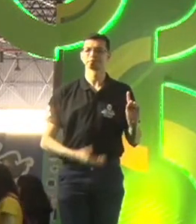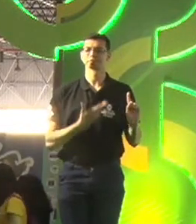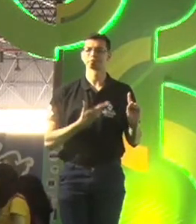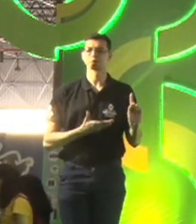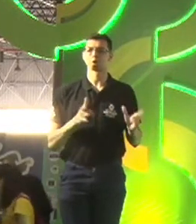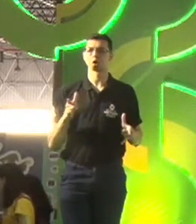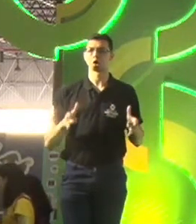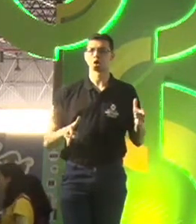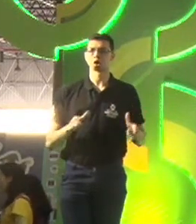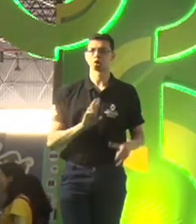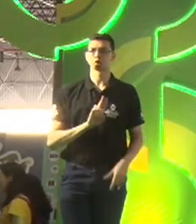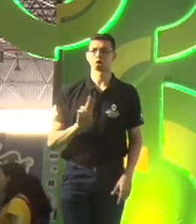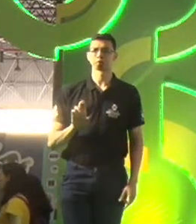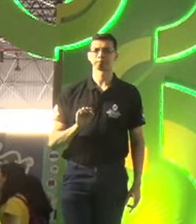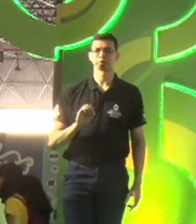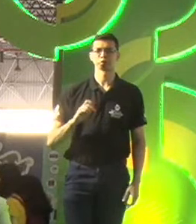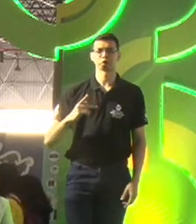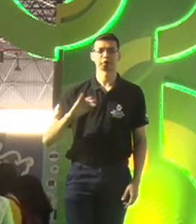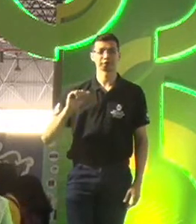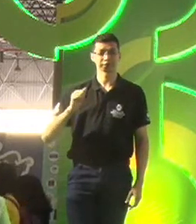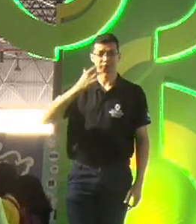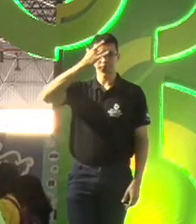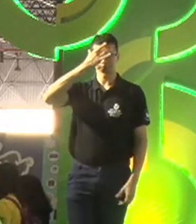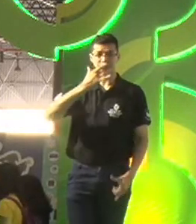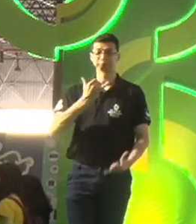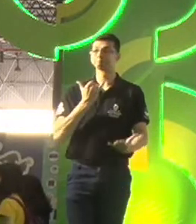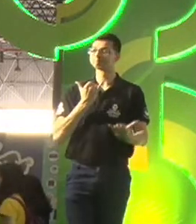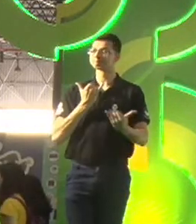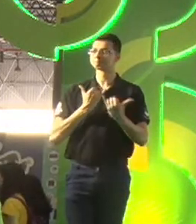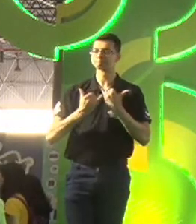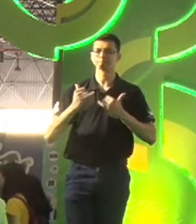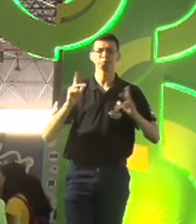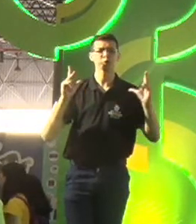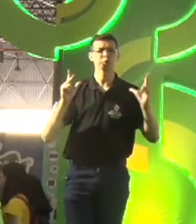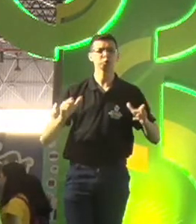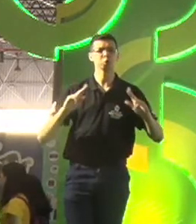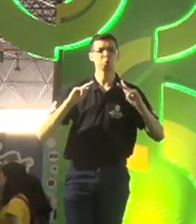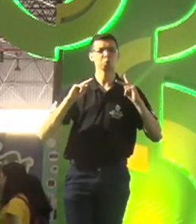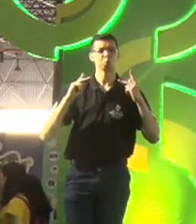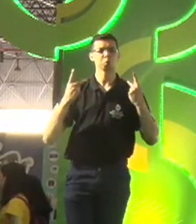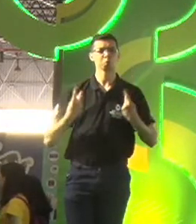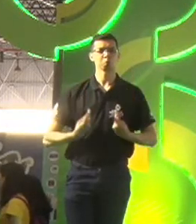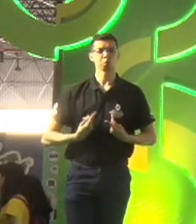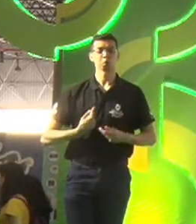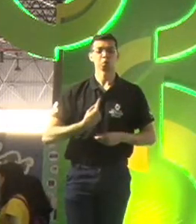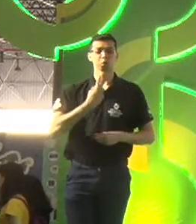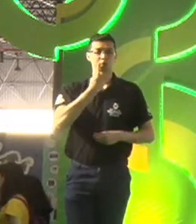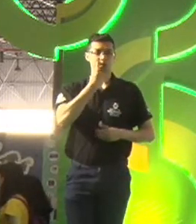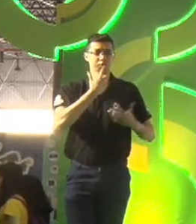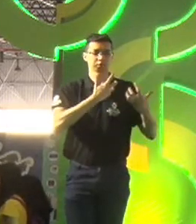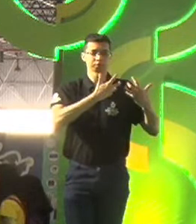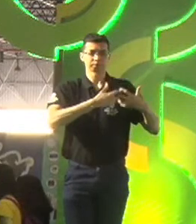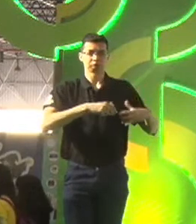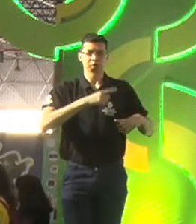ela tem tipo um rosto muito parecido é um ser humano é tipo a única coisa que você vê de máquina que aqui é transparente como se fosse